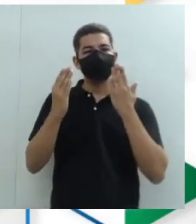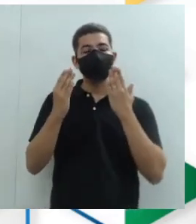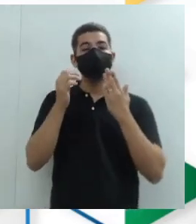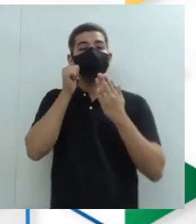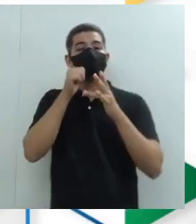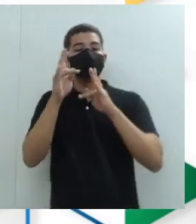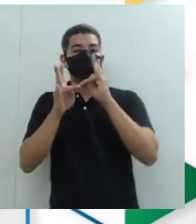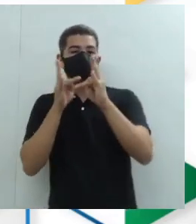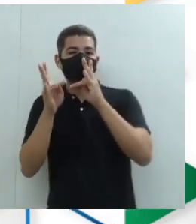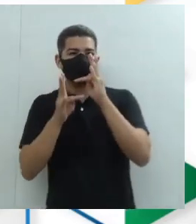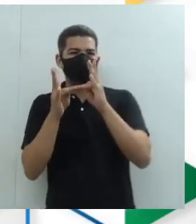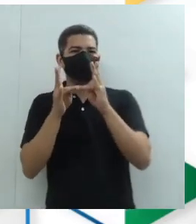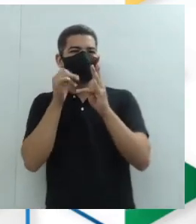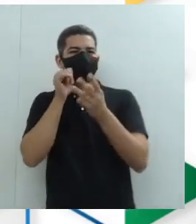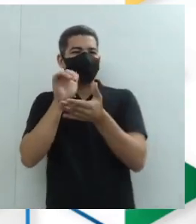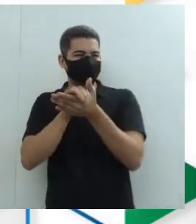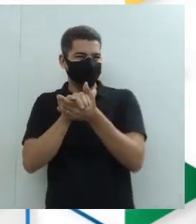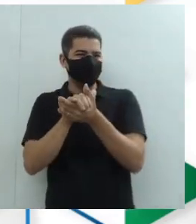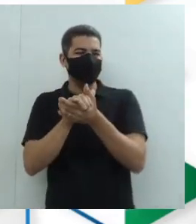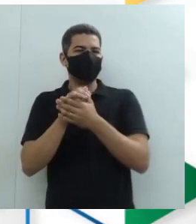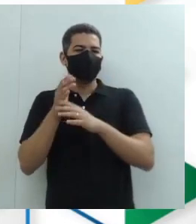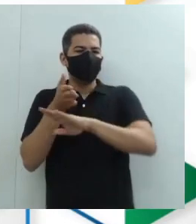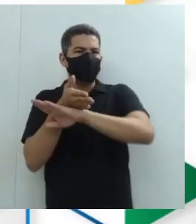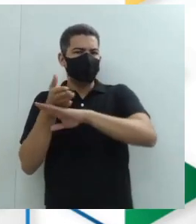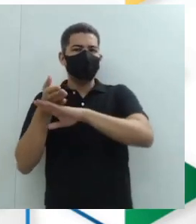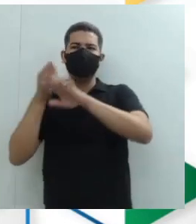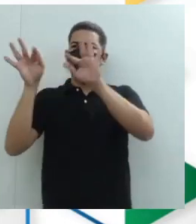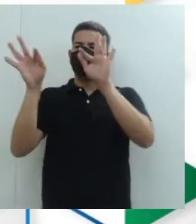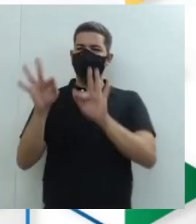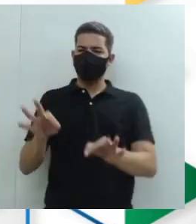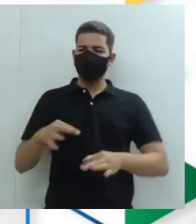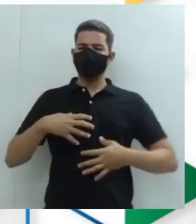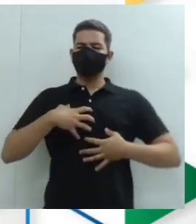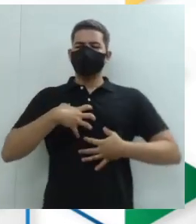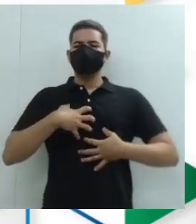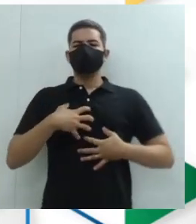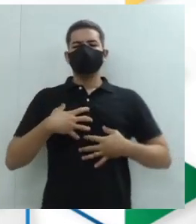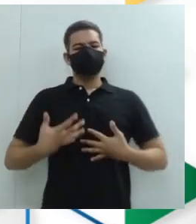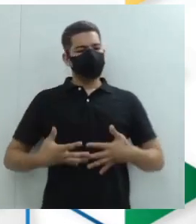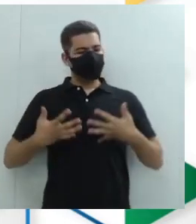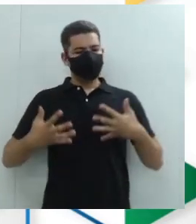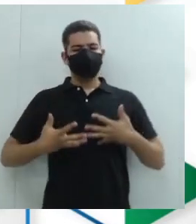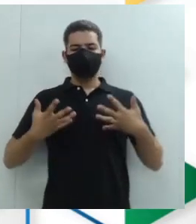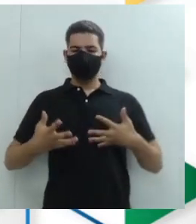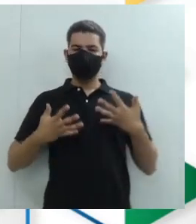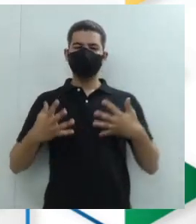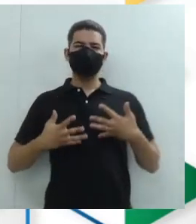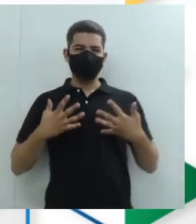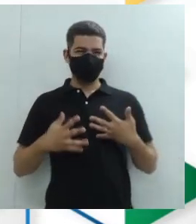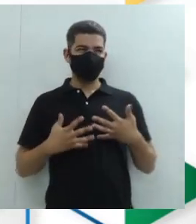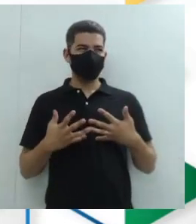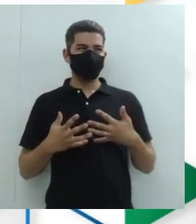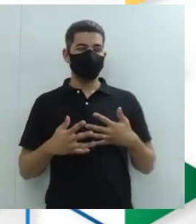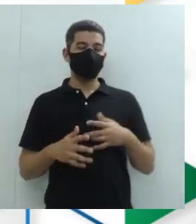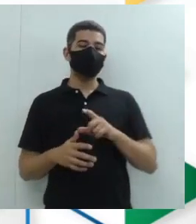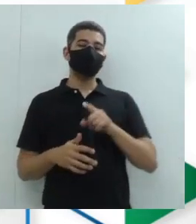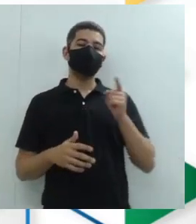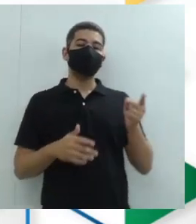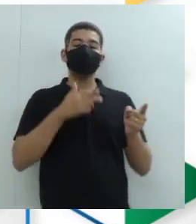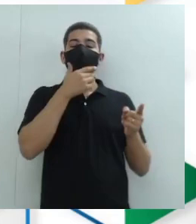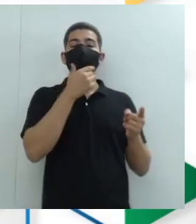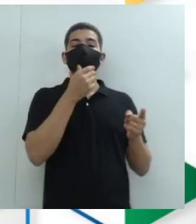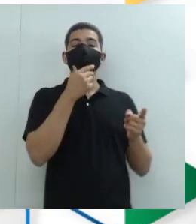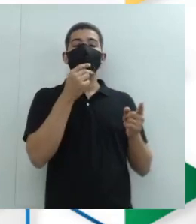veste o branco, que simboliza algo bom, algo legal, algo que represente a felicidade,